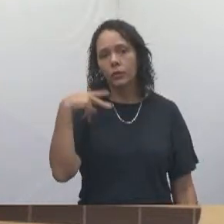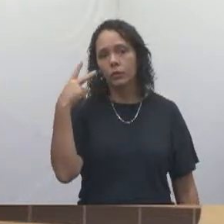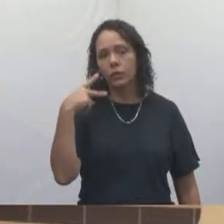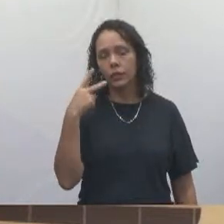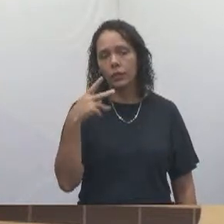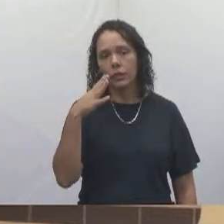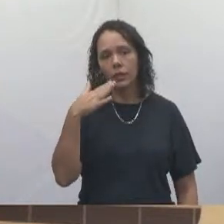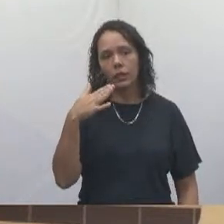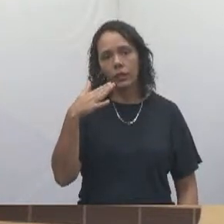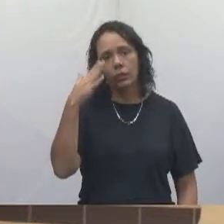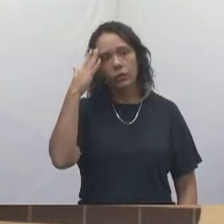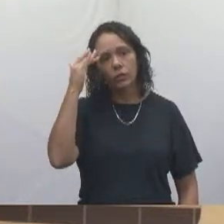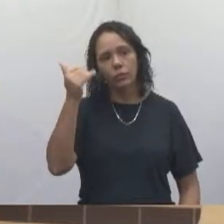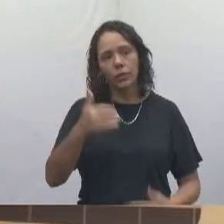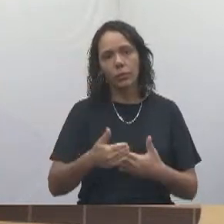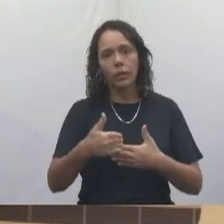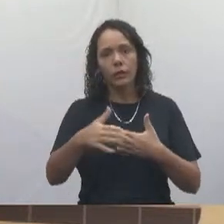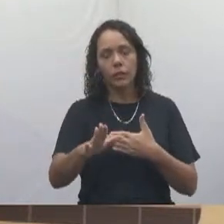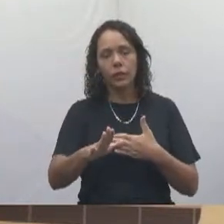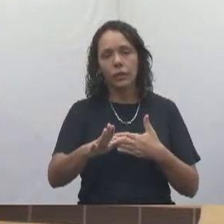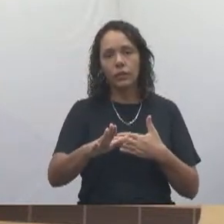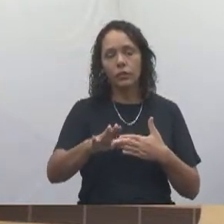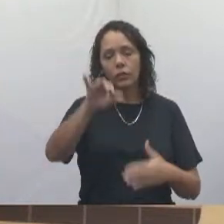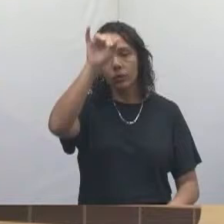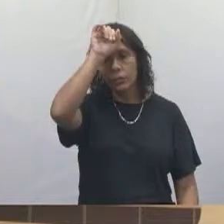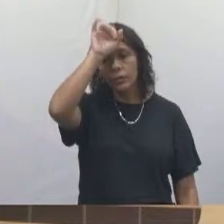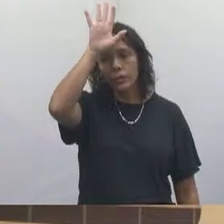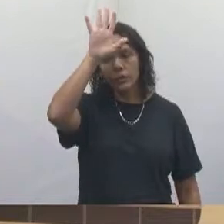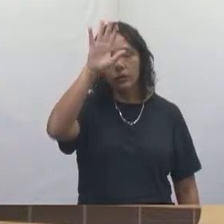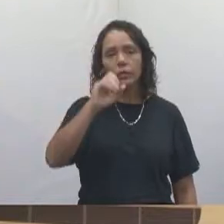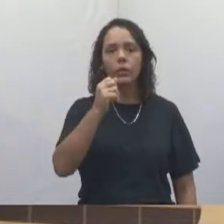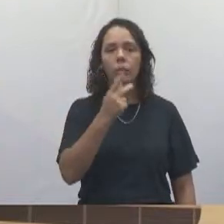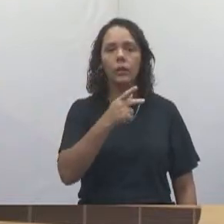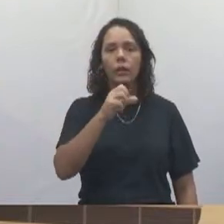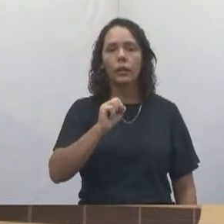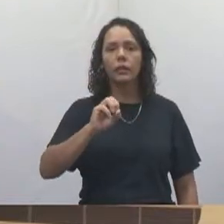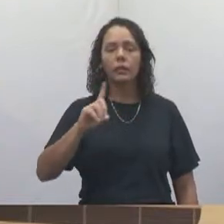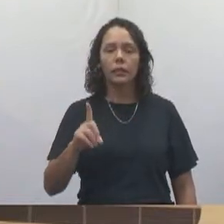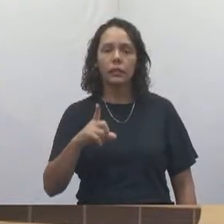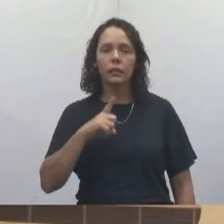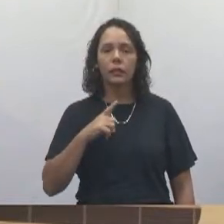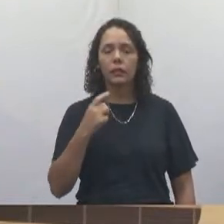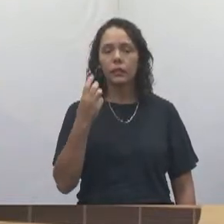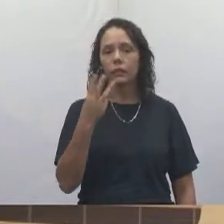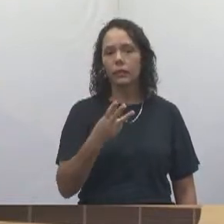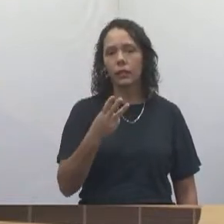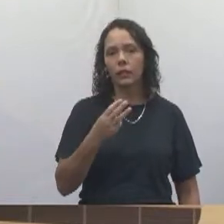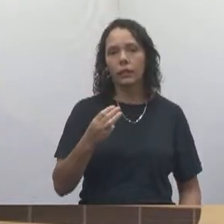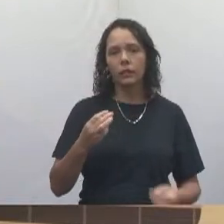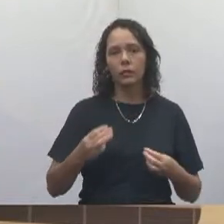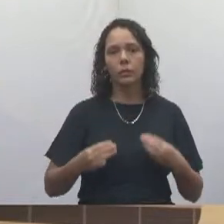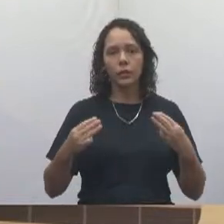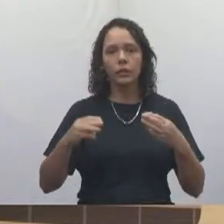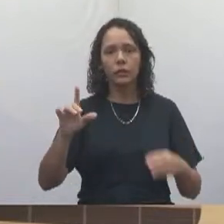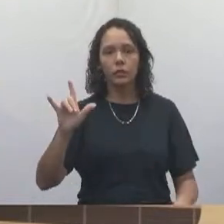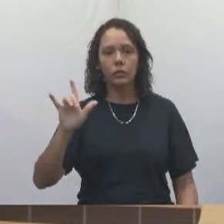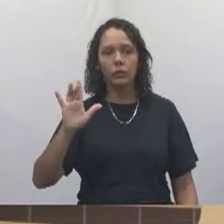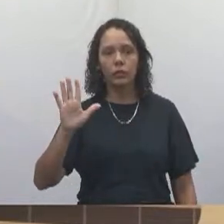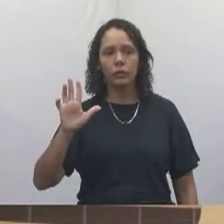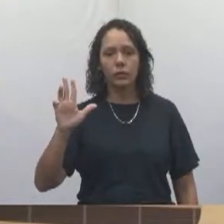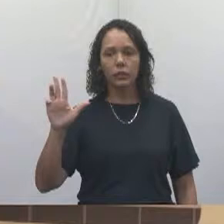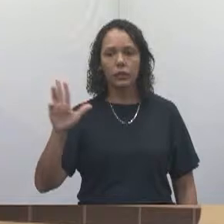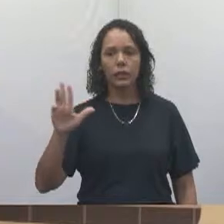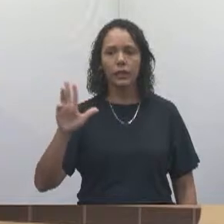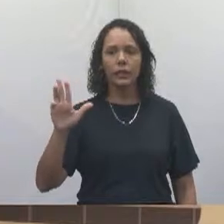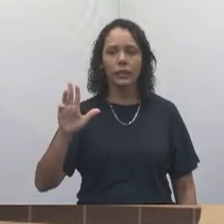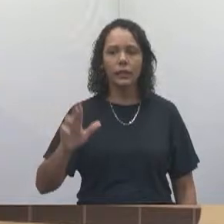de amanhã, ter o vereador Rodrigo no PSD, que tem 3 ministros do governo Lula. Aqui nós temos a felicidade de